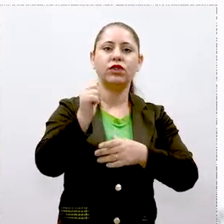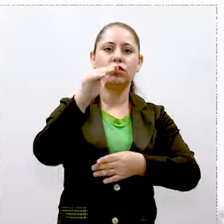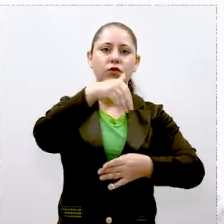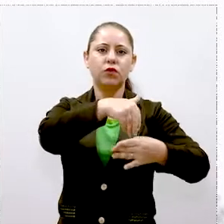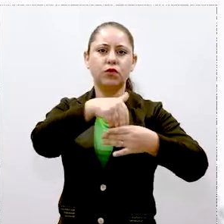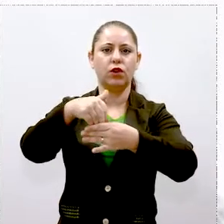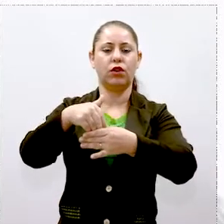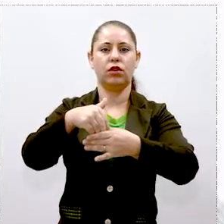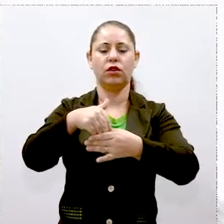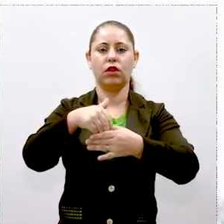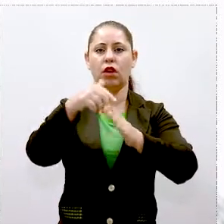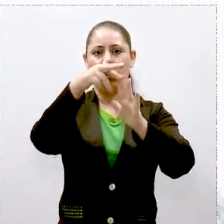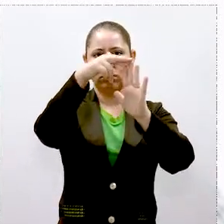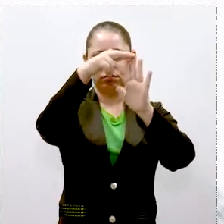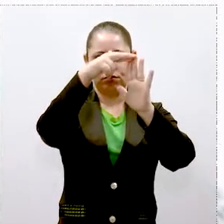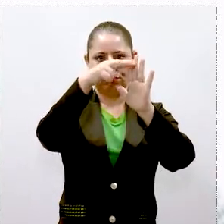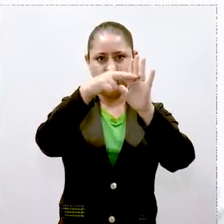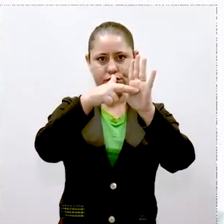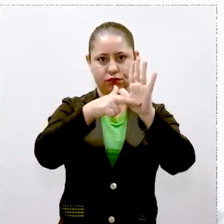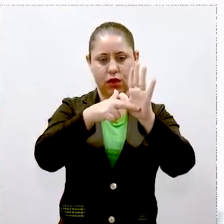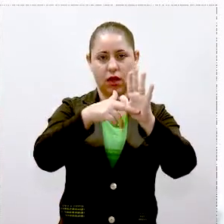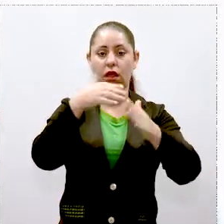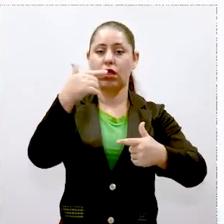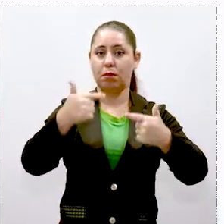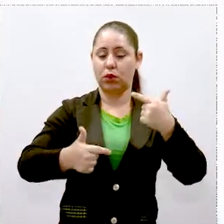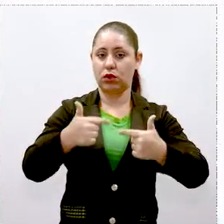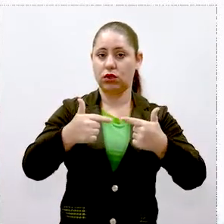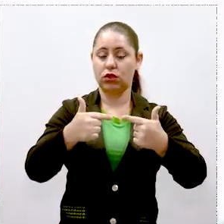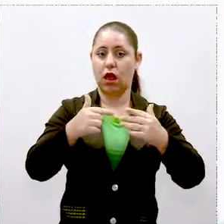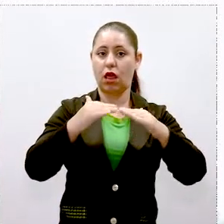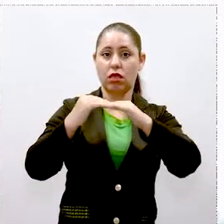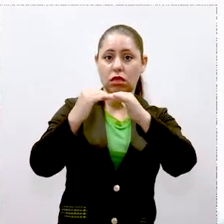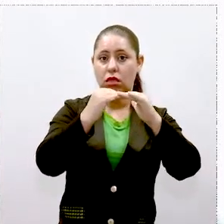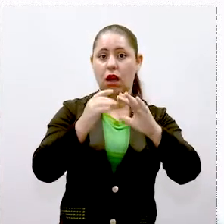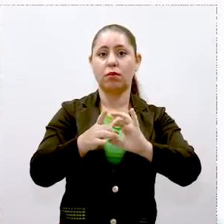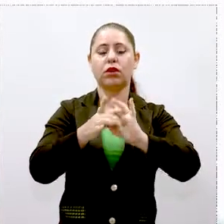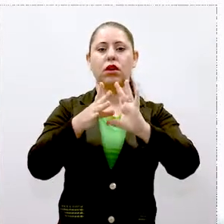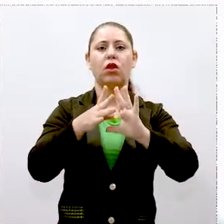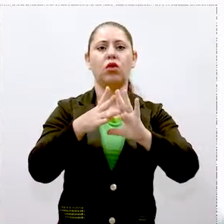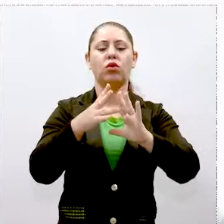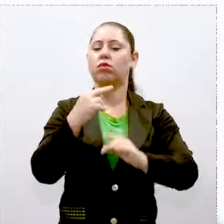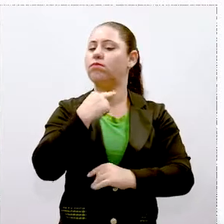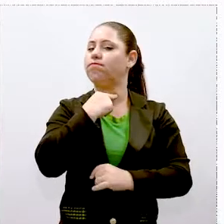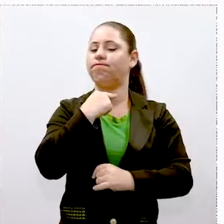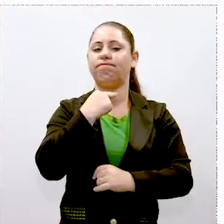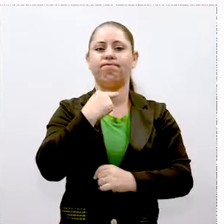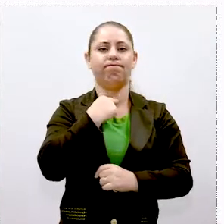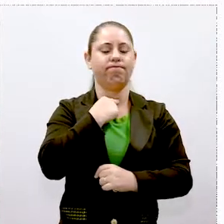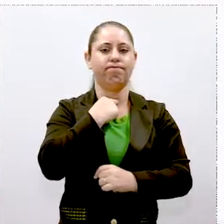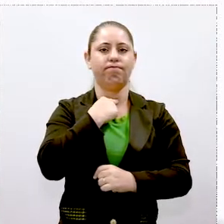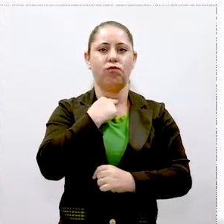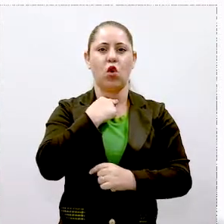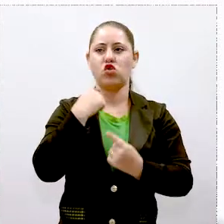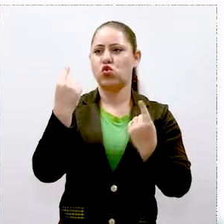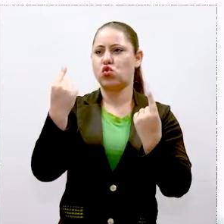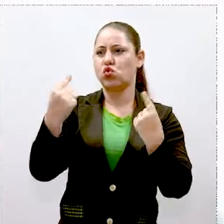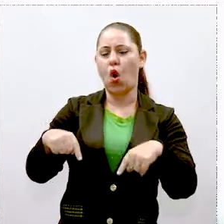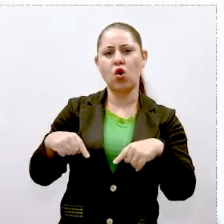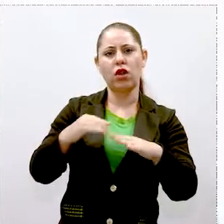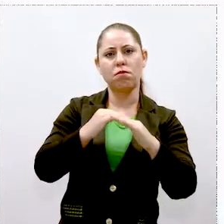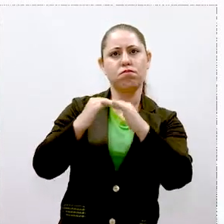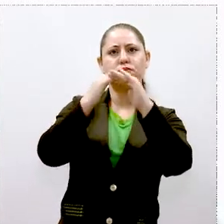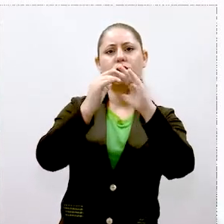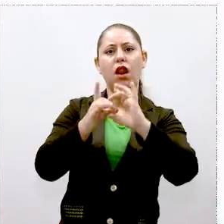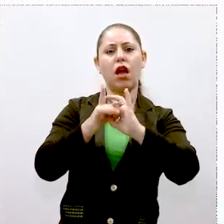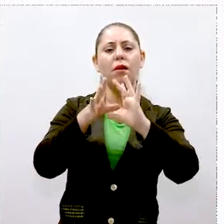dentro das regras do jogo democrático não pode se manifestar contra a